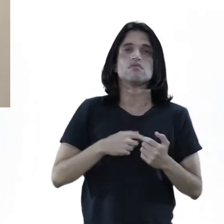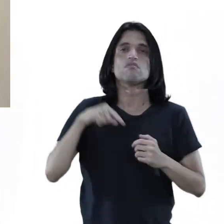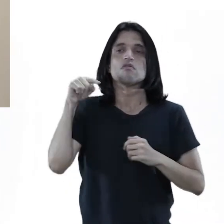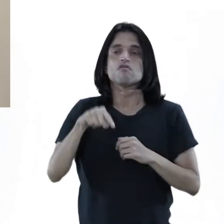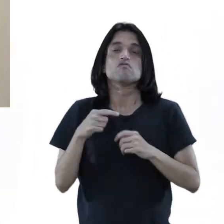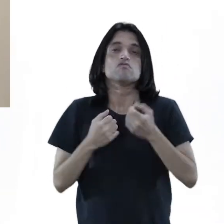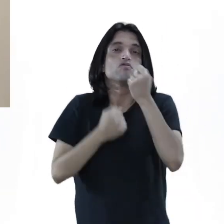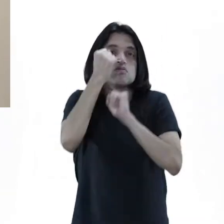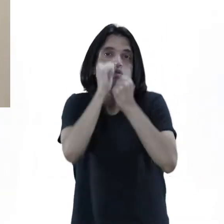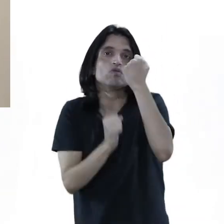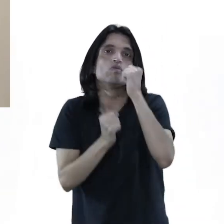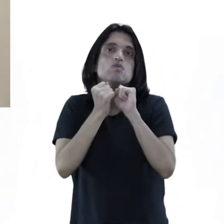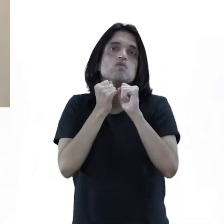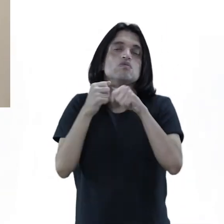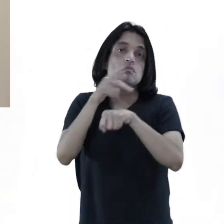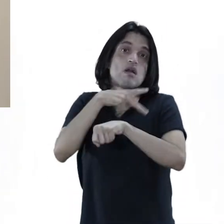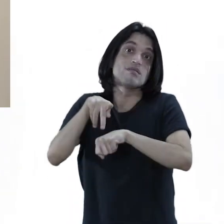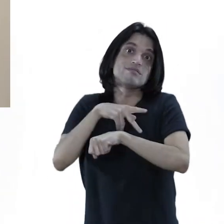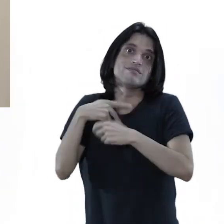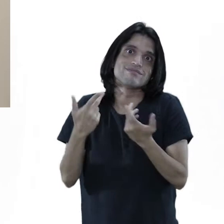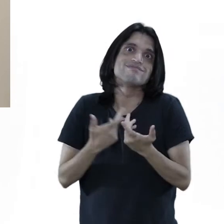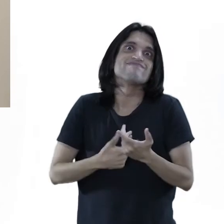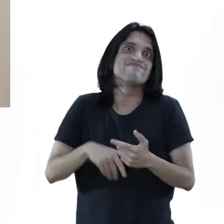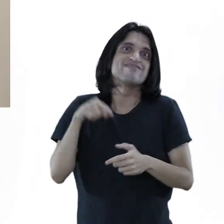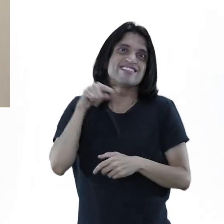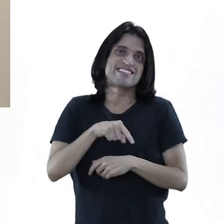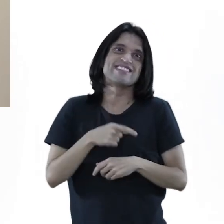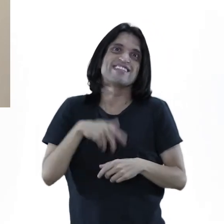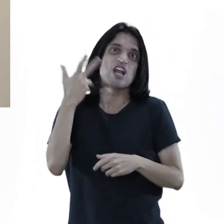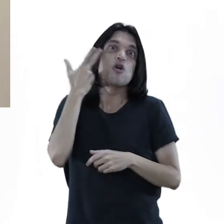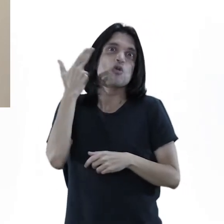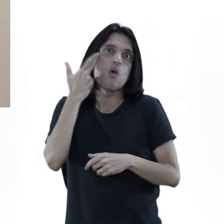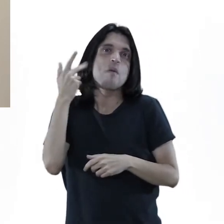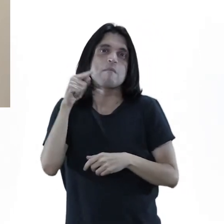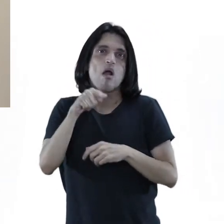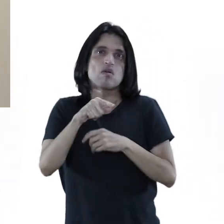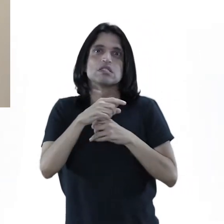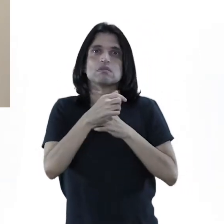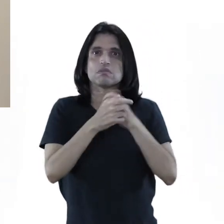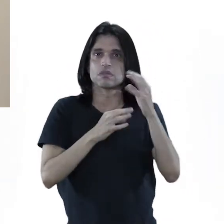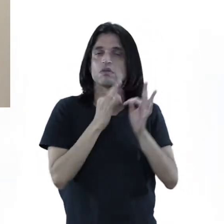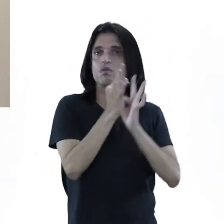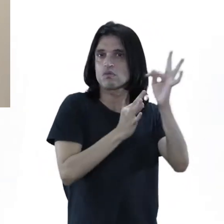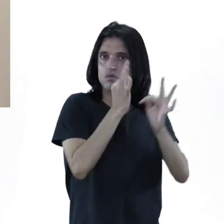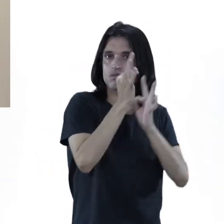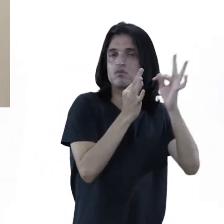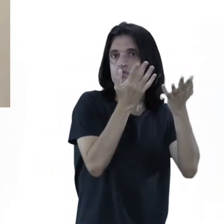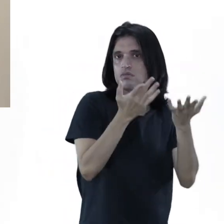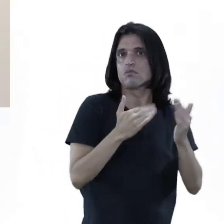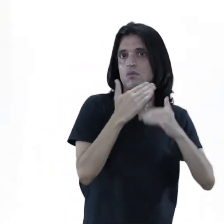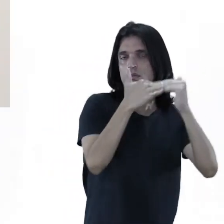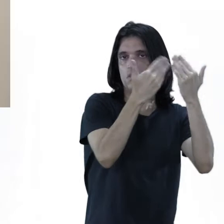de indústrias, mas de países, que a gente tem de muito comum nessa guerra cibernética dessa tecnologia cada vez mais